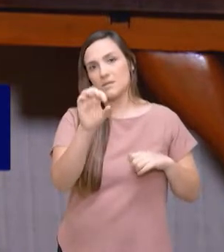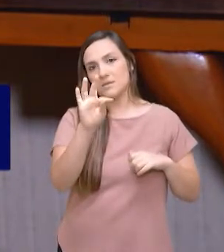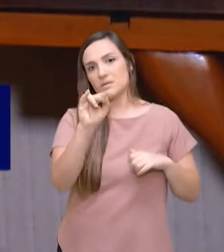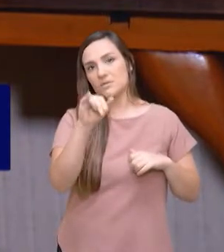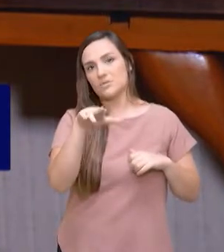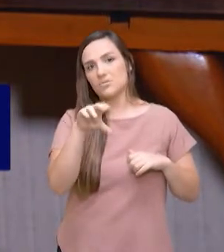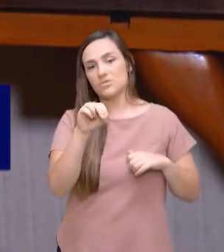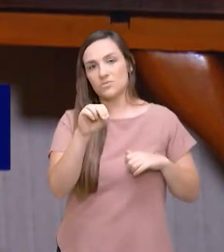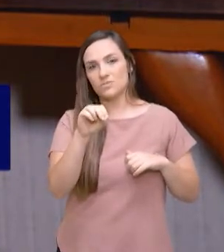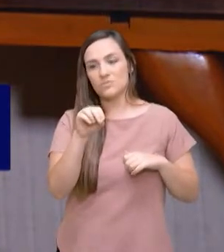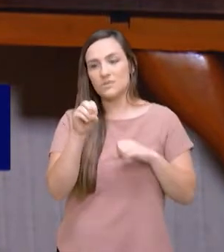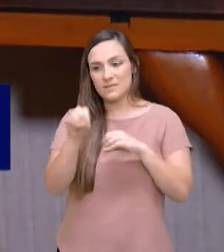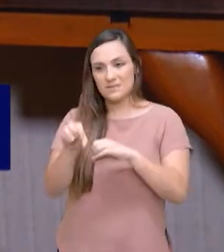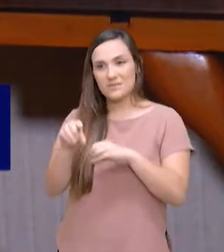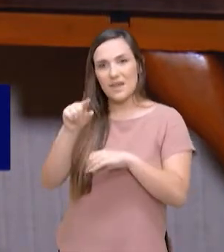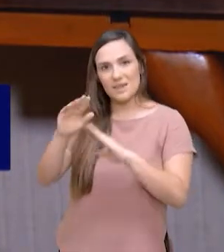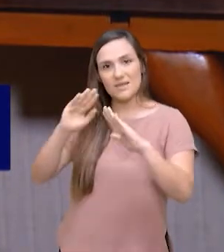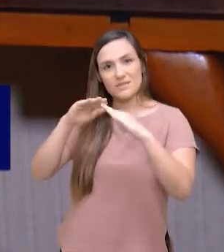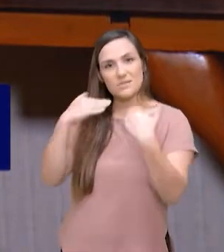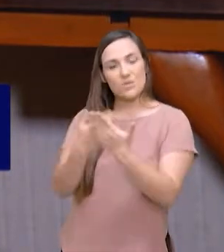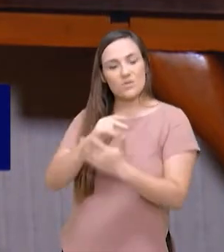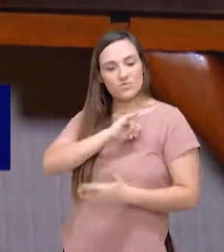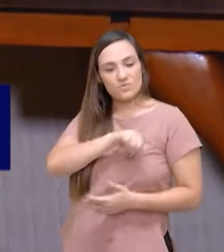escolar Joaquim Burtinho.